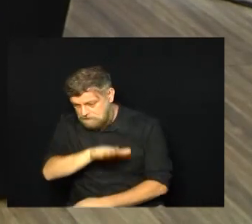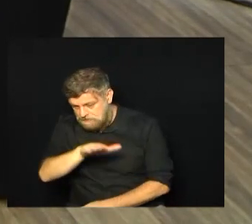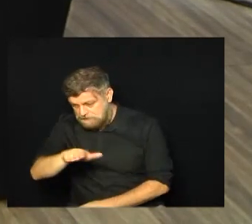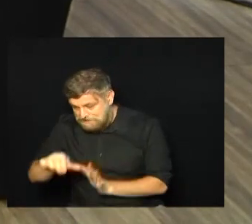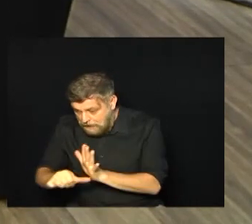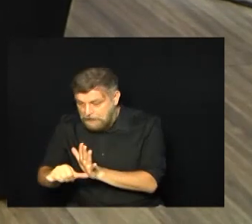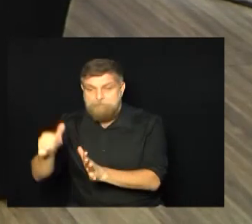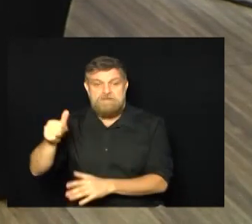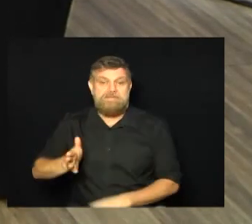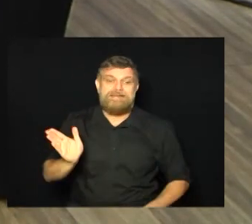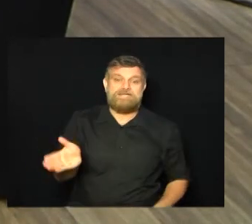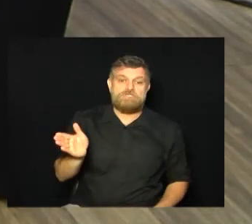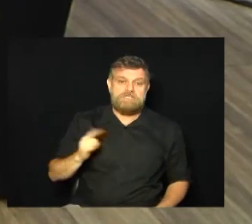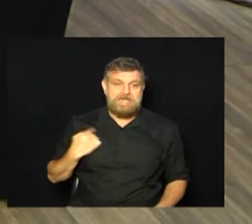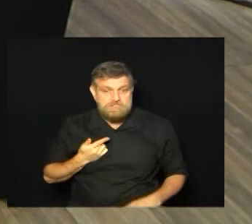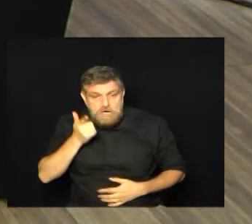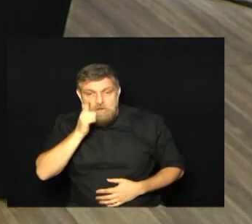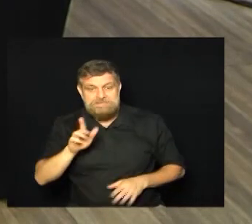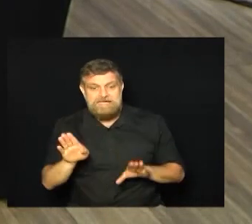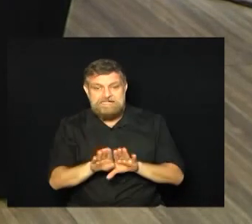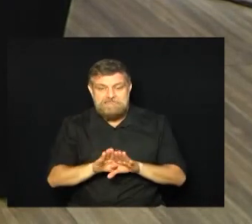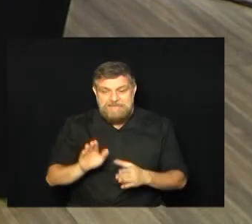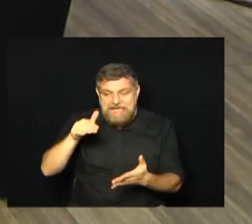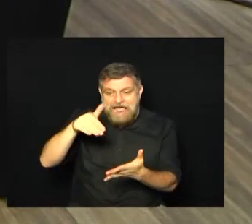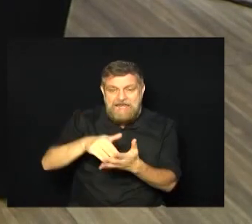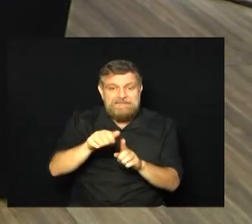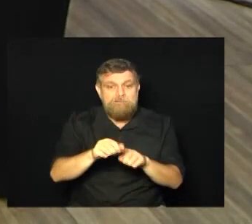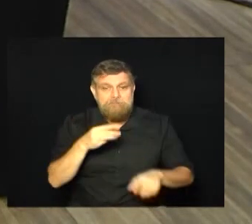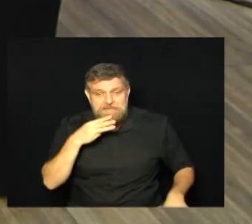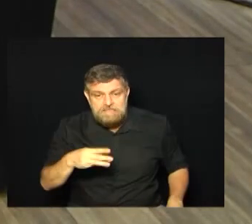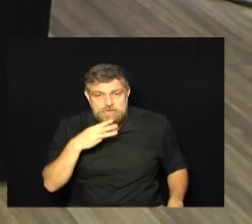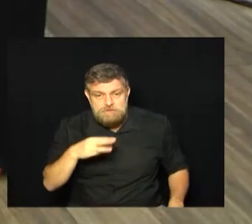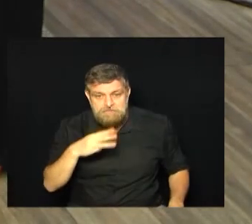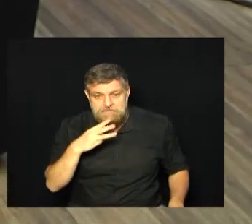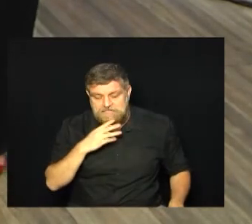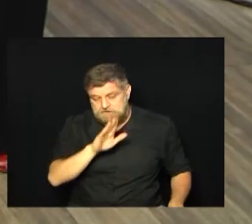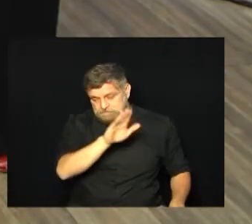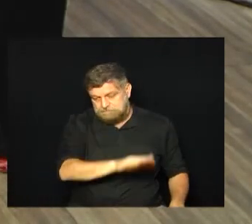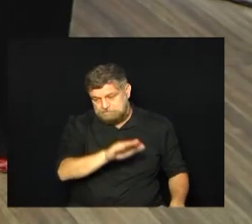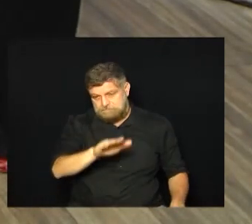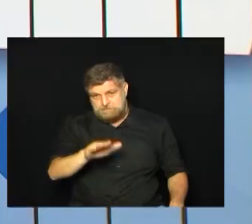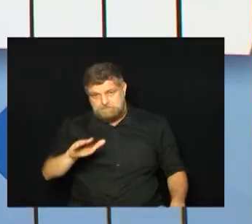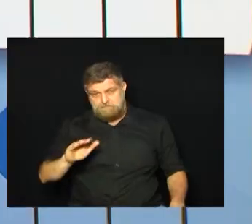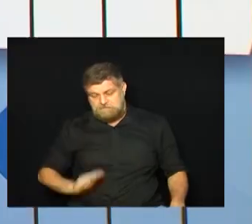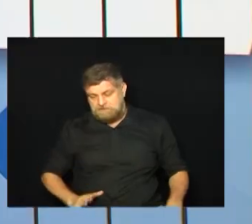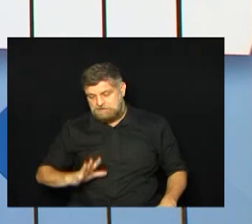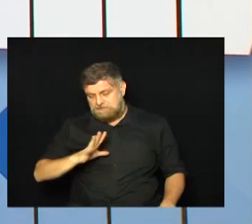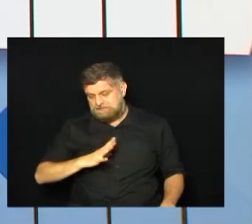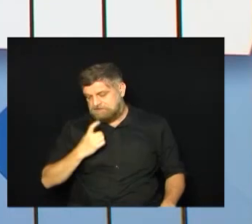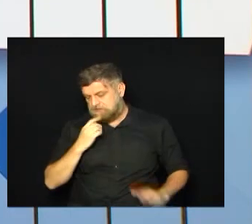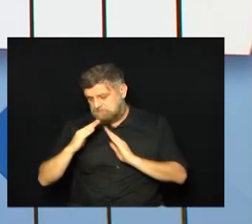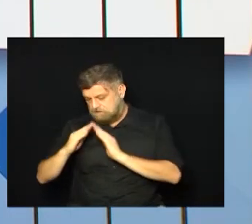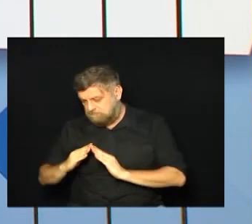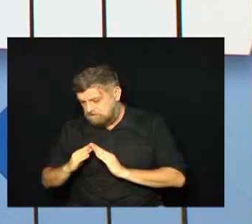primeira dose e aí a gente consegue também que até março, início de abril, essas crianças que moram aqui na cidade de Campinas